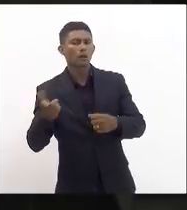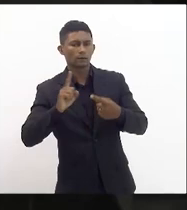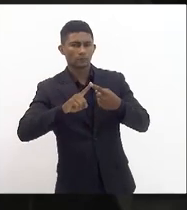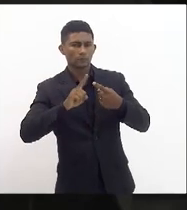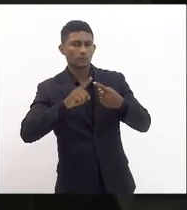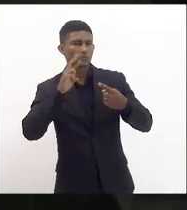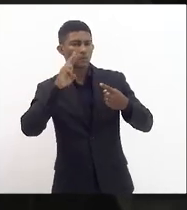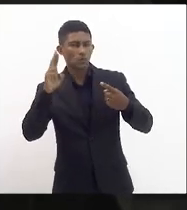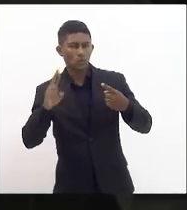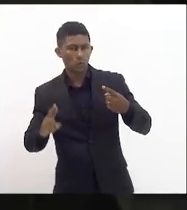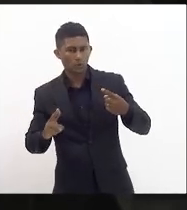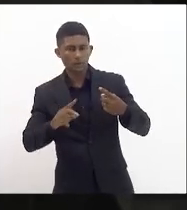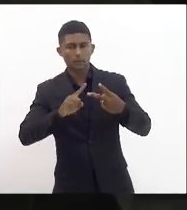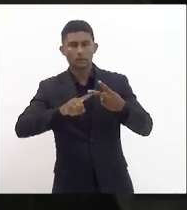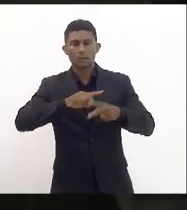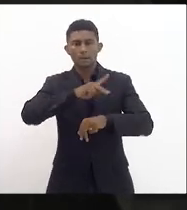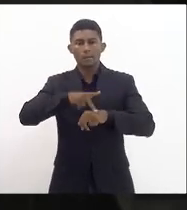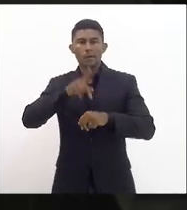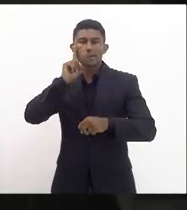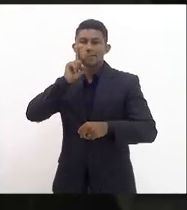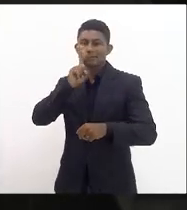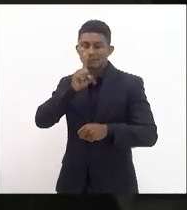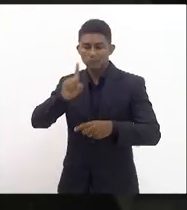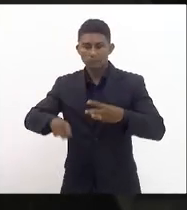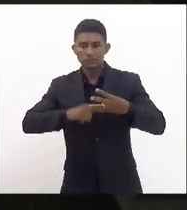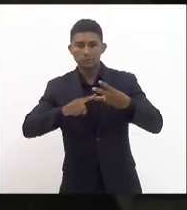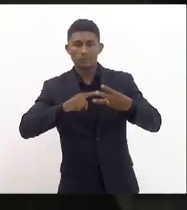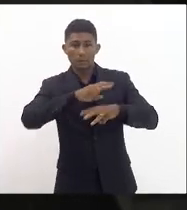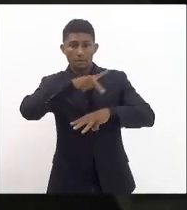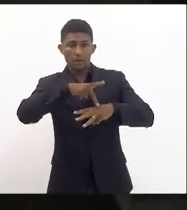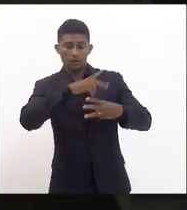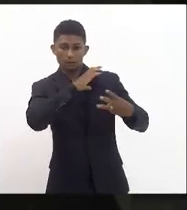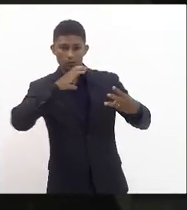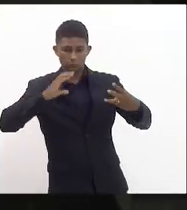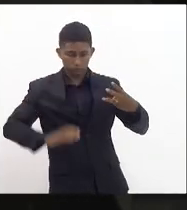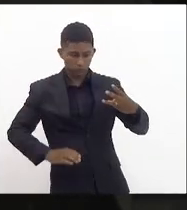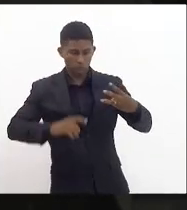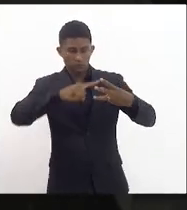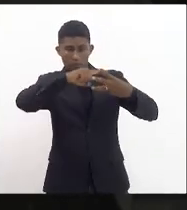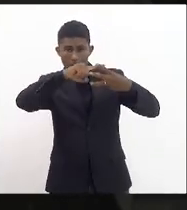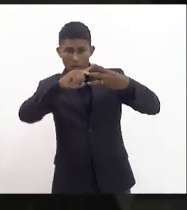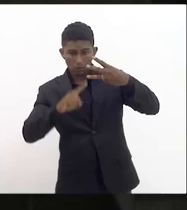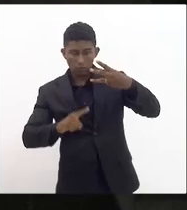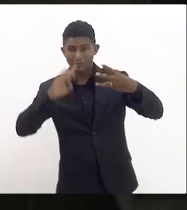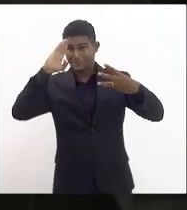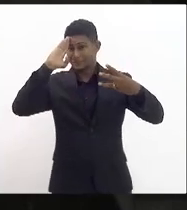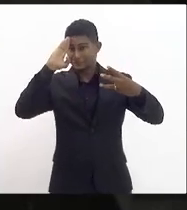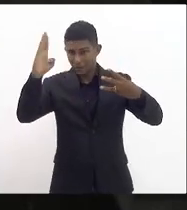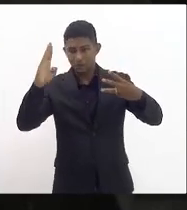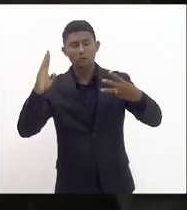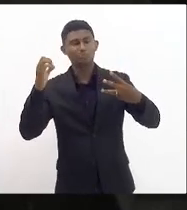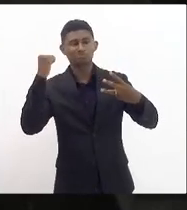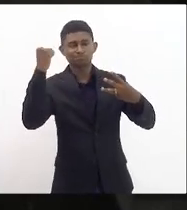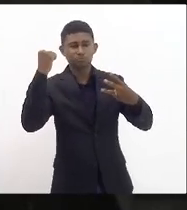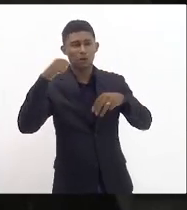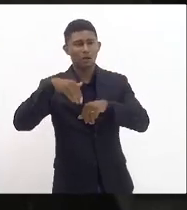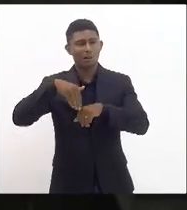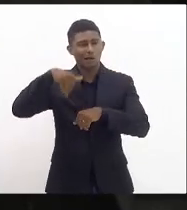Estados Unidos e da China, entre outros. Mas estou falando dos três